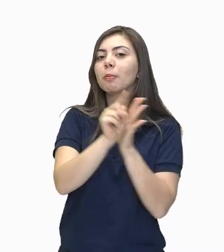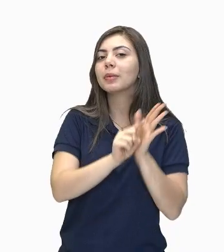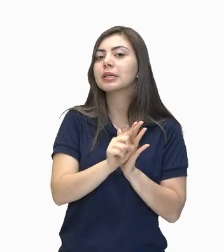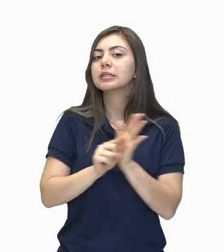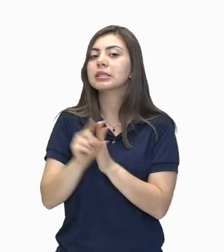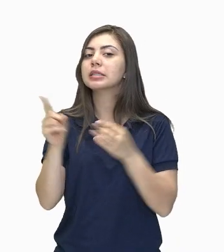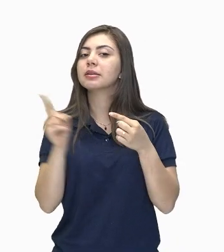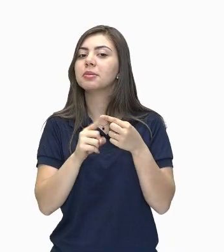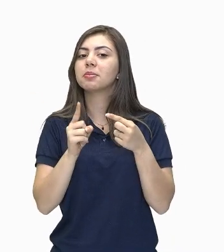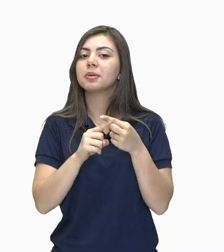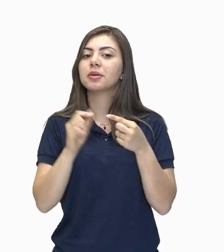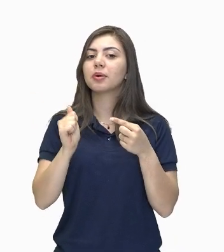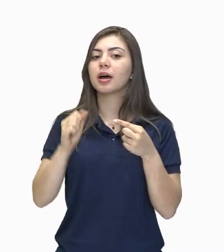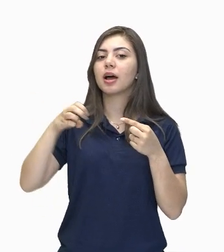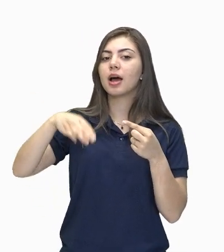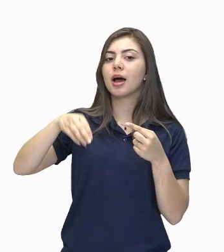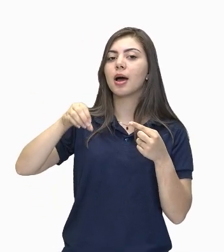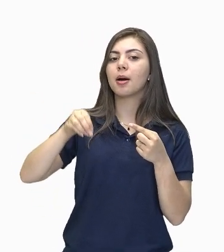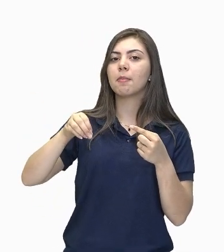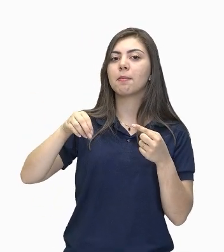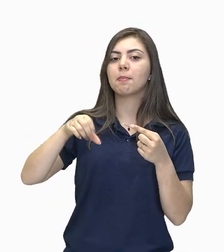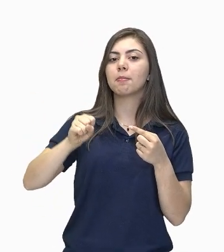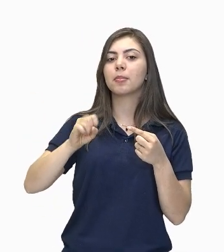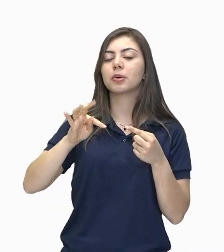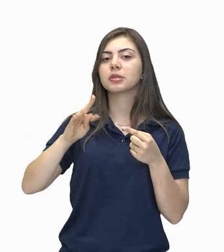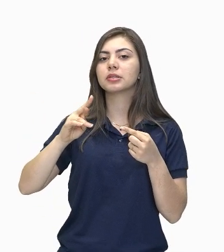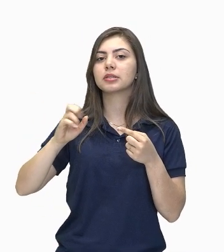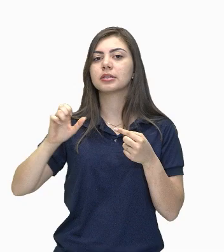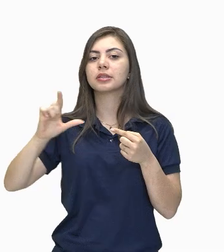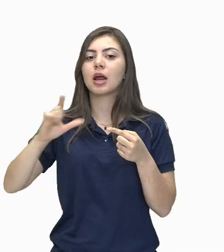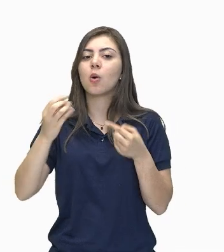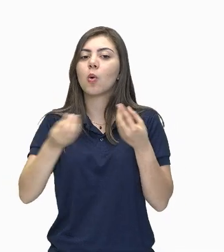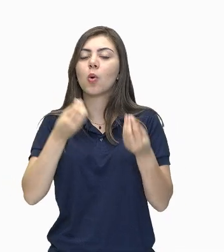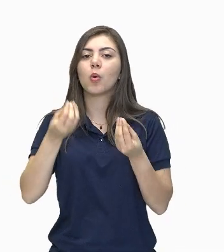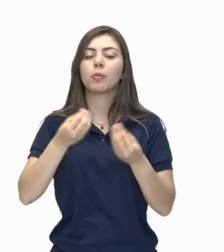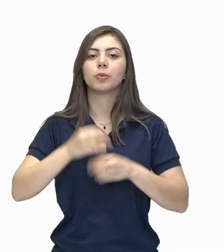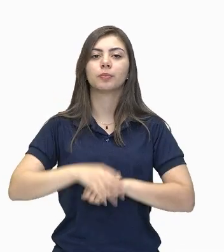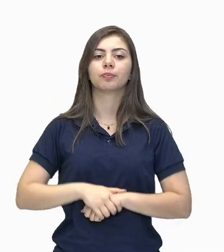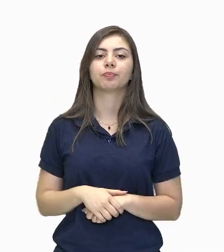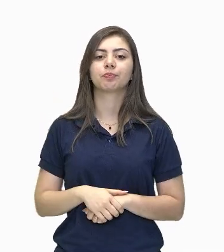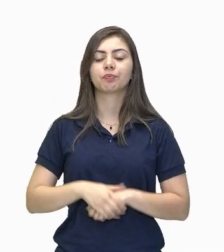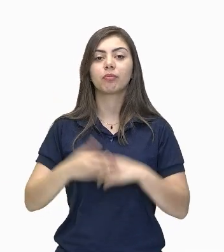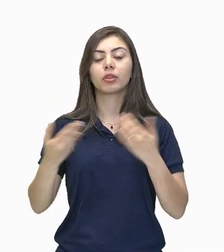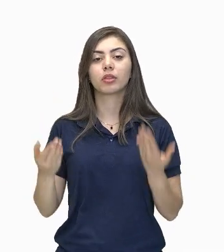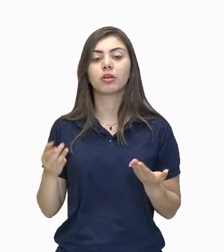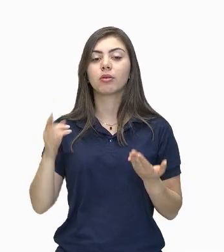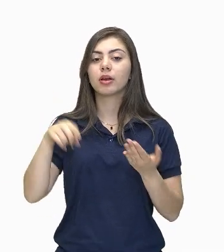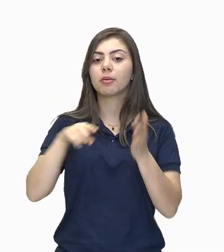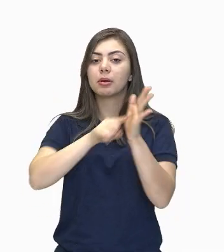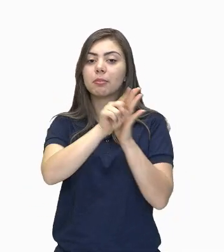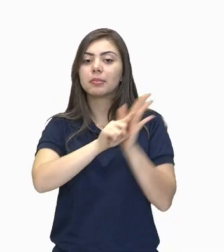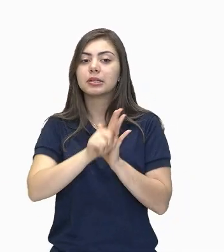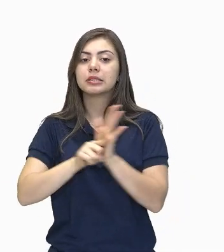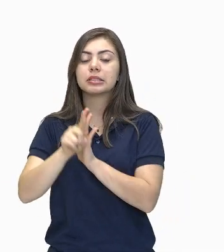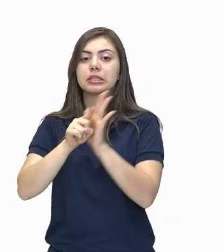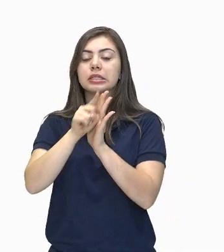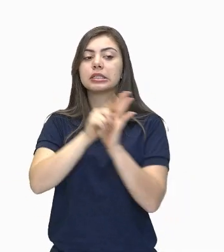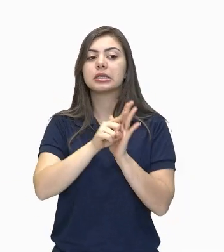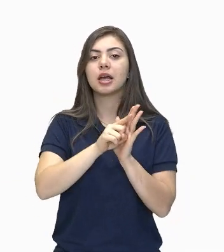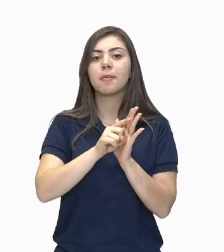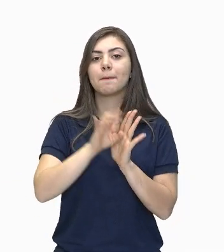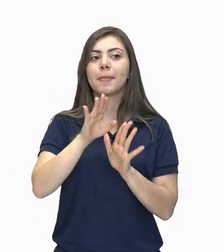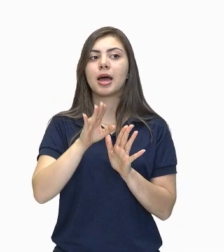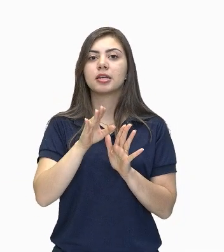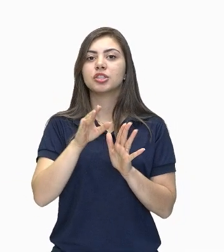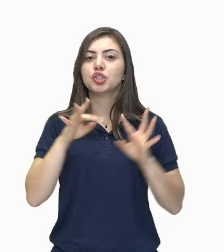Acompanhe aí comigo. Então, olha só, a pesquisa amostral é um tipo de pesquisa em que se coleta dados apenas de uma parte, né,